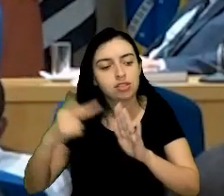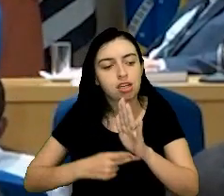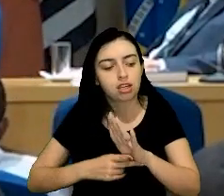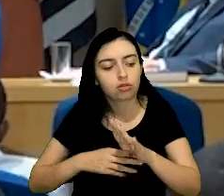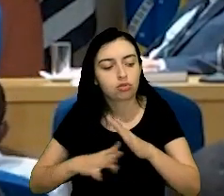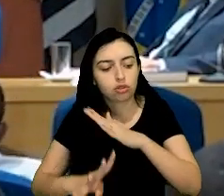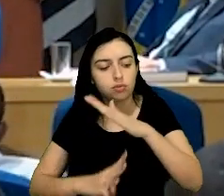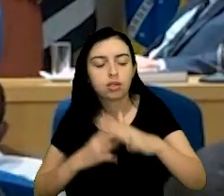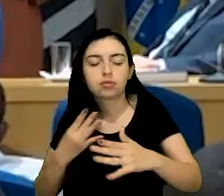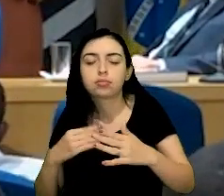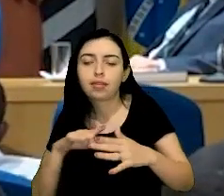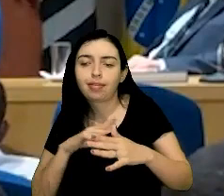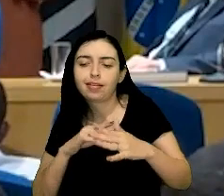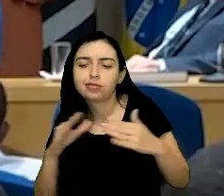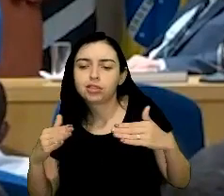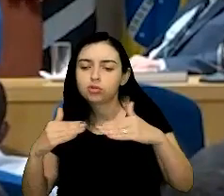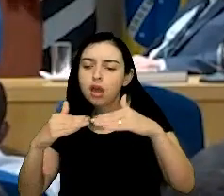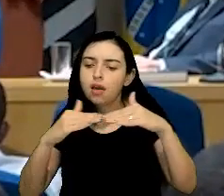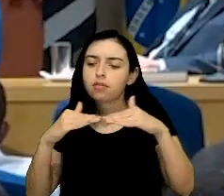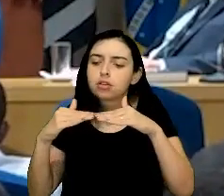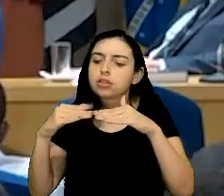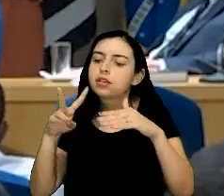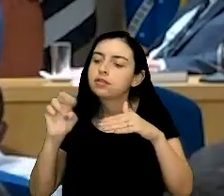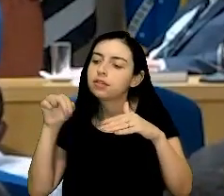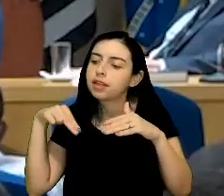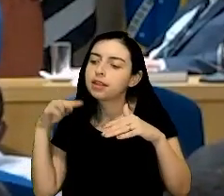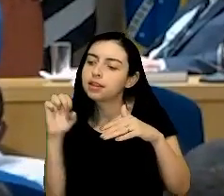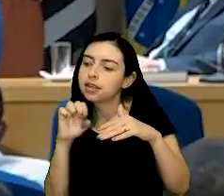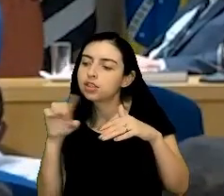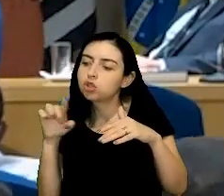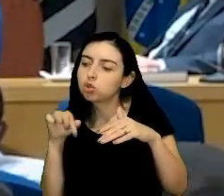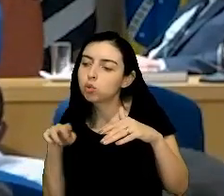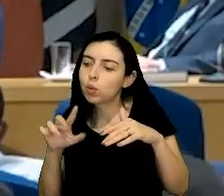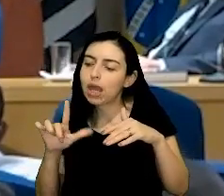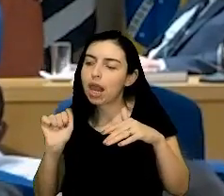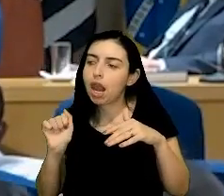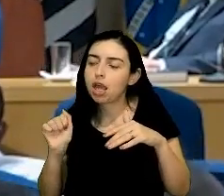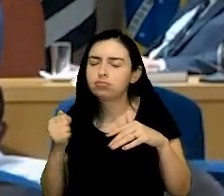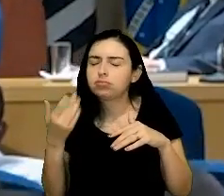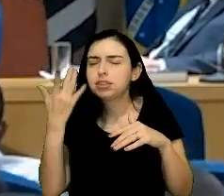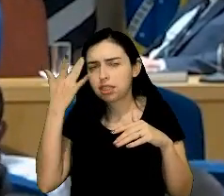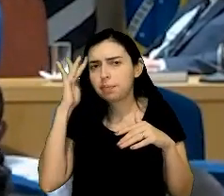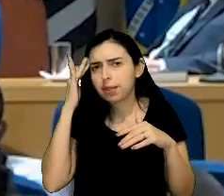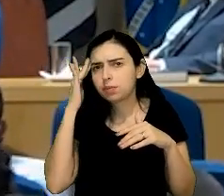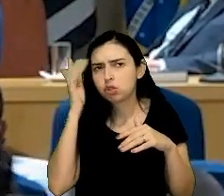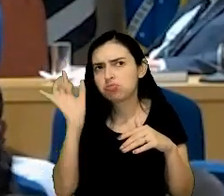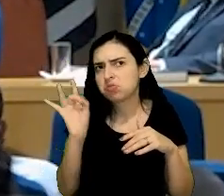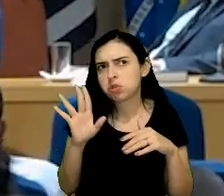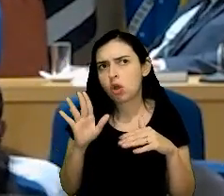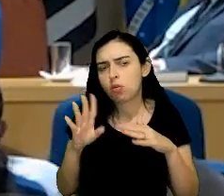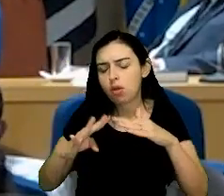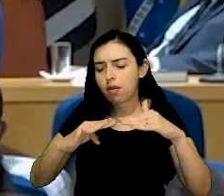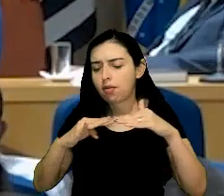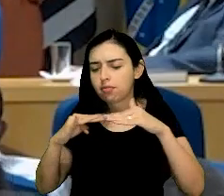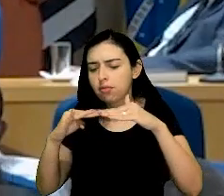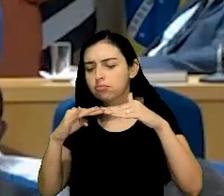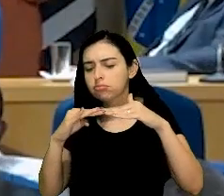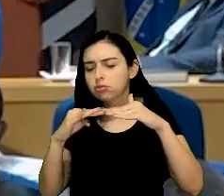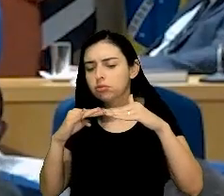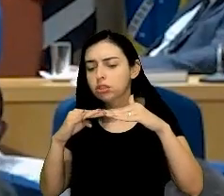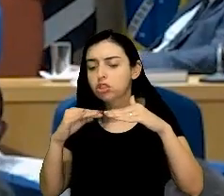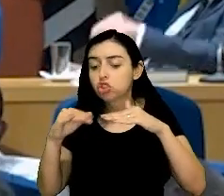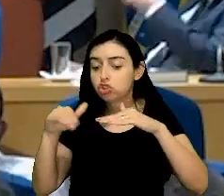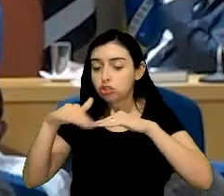Venezuela, que nós sabemos também que não é só uma questão da fronteira com a Venezuela, de fronteira, porque senão teria